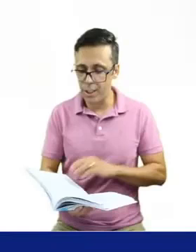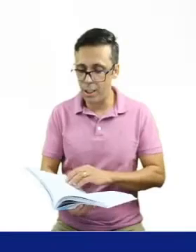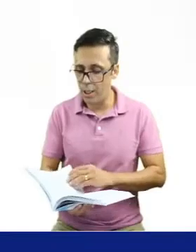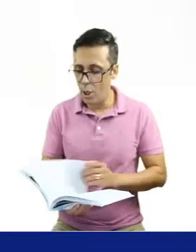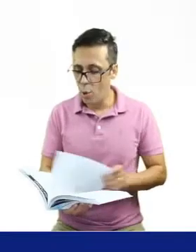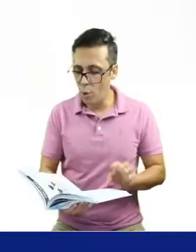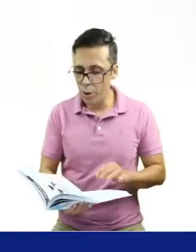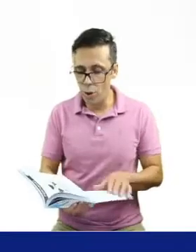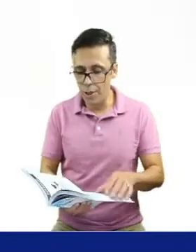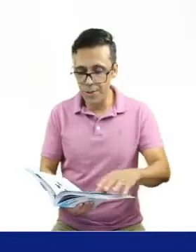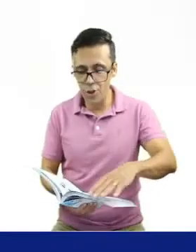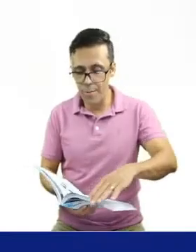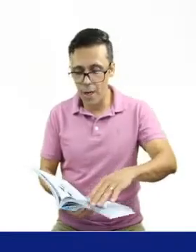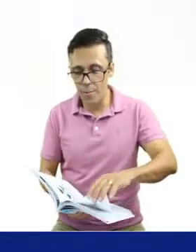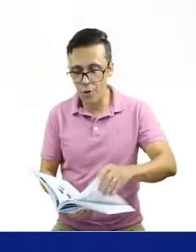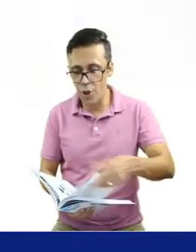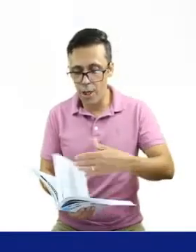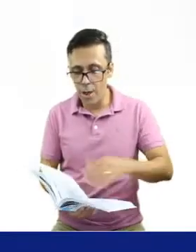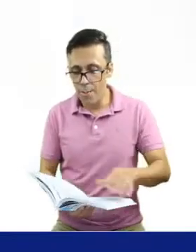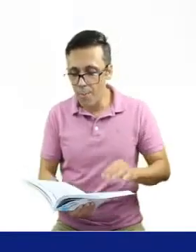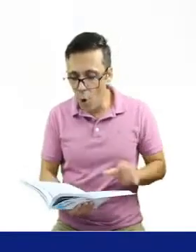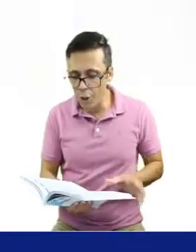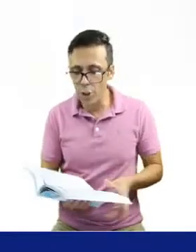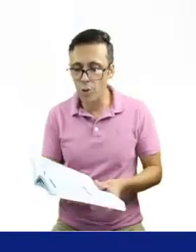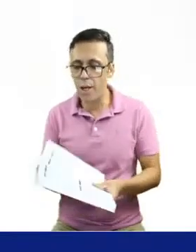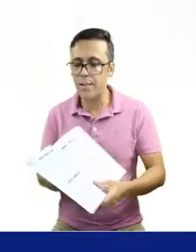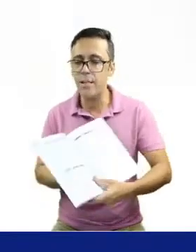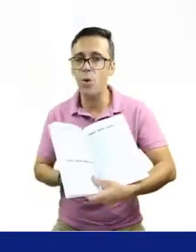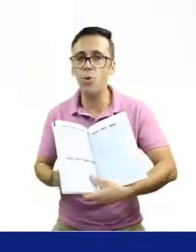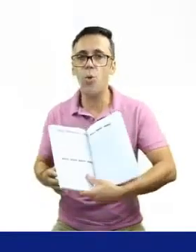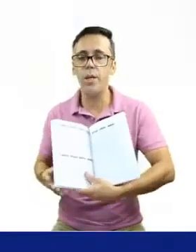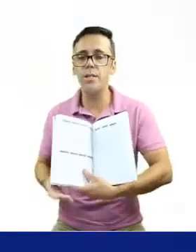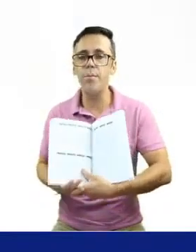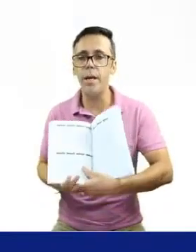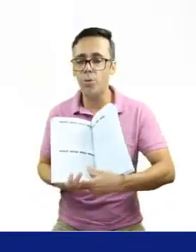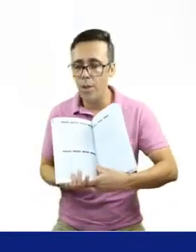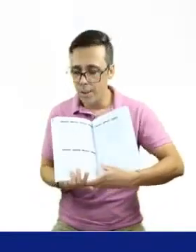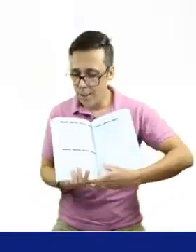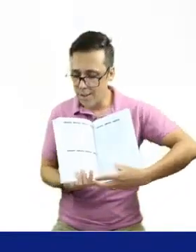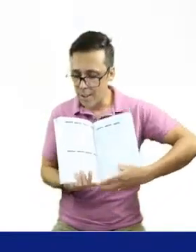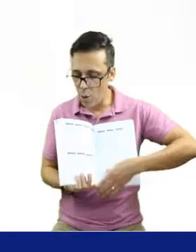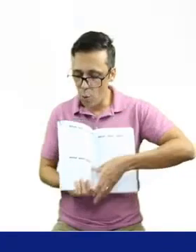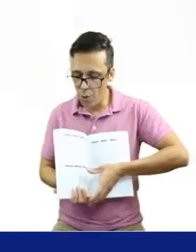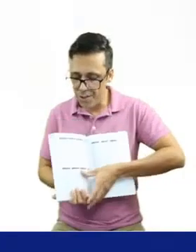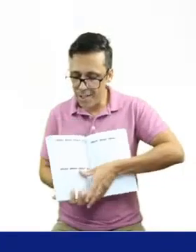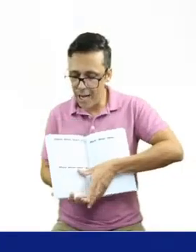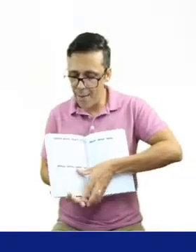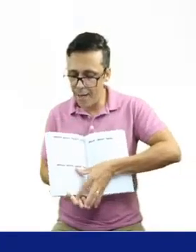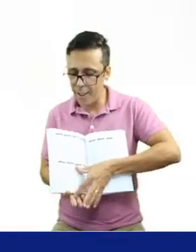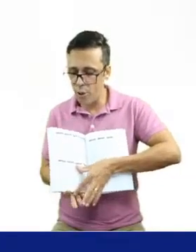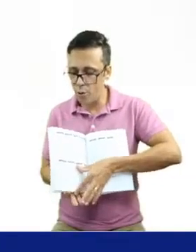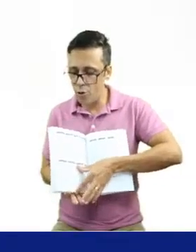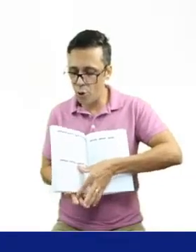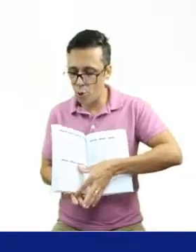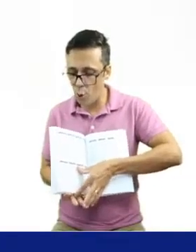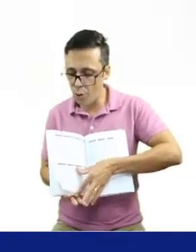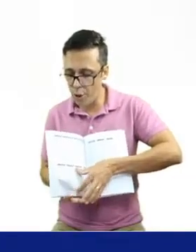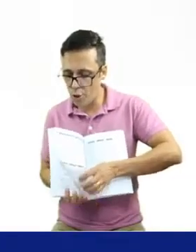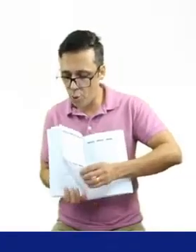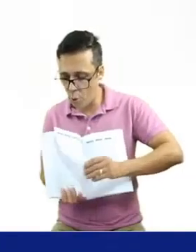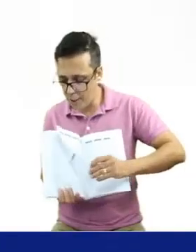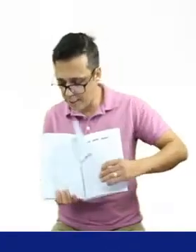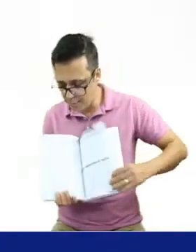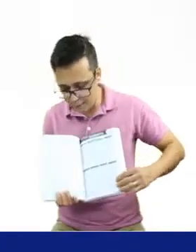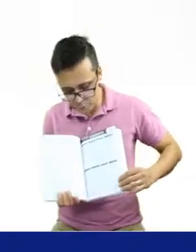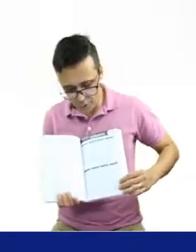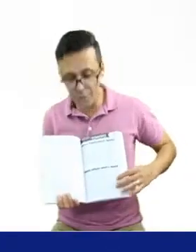nós temos aqui o que nós chamamos de monitoração do conhecimento que são os gabaritos de